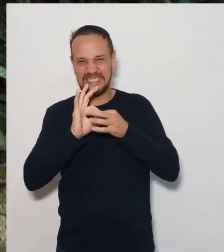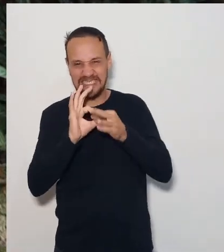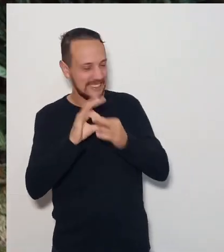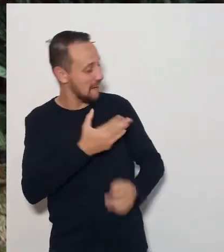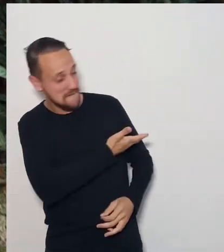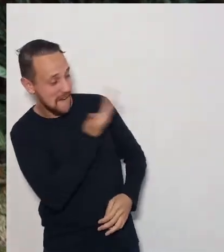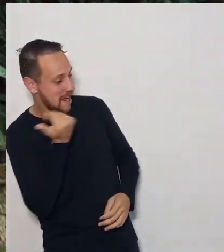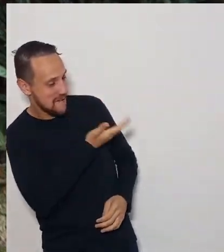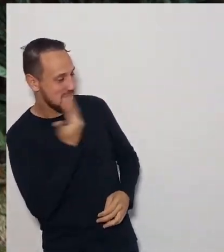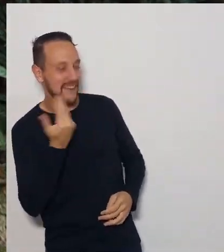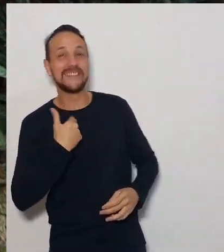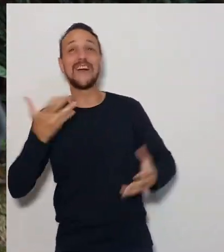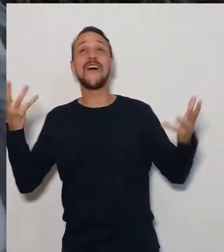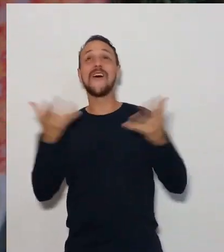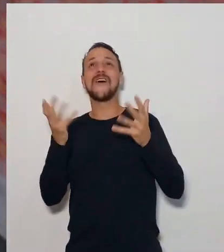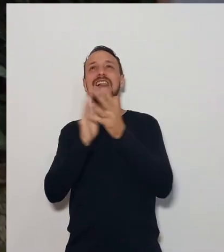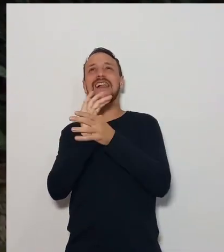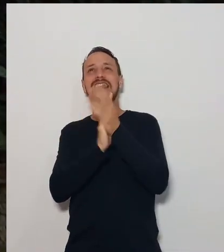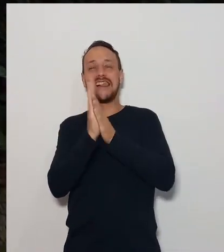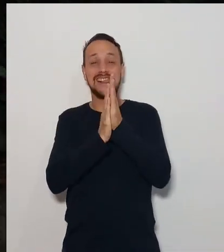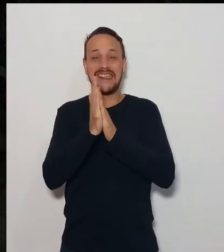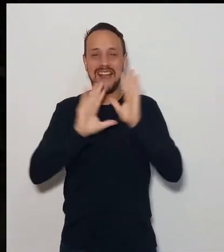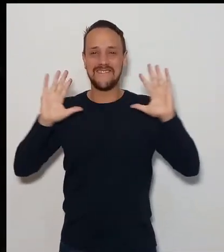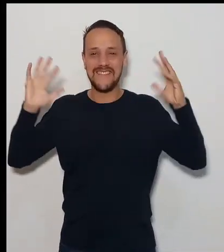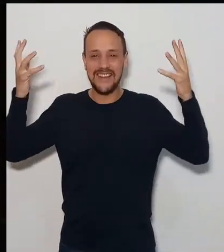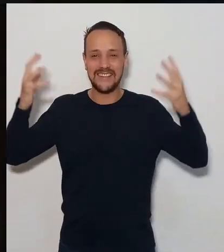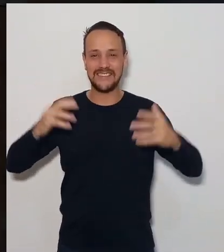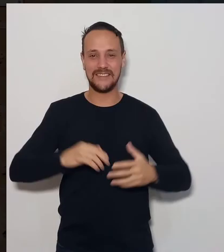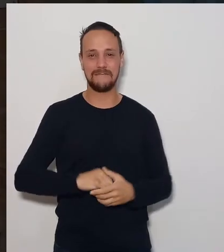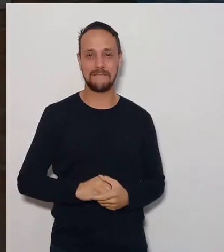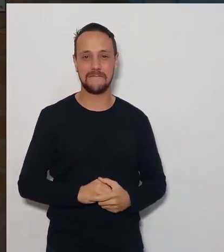inseparável. Nossa, vamos, que é hoje a nossa festa.